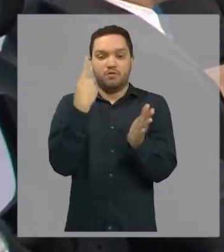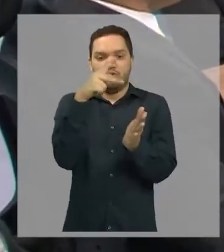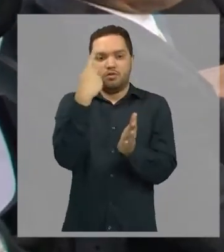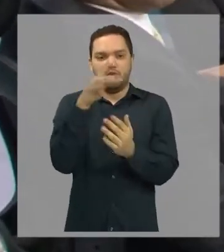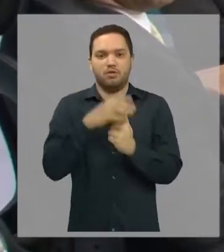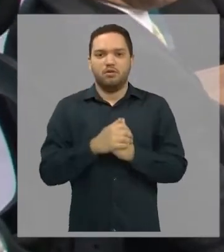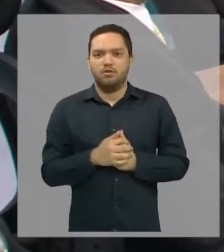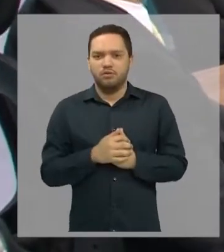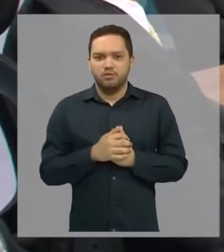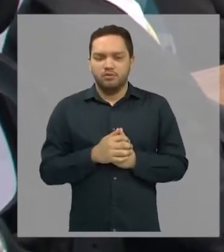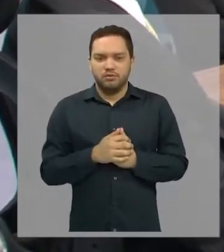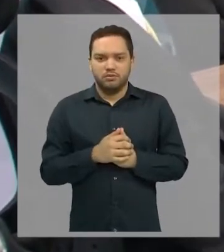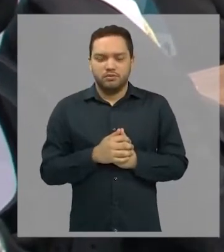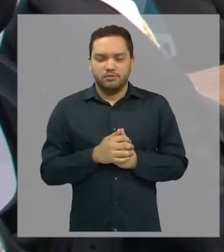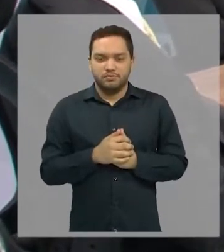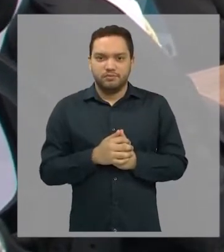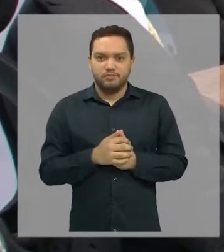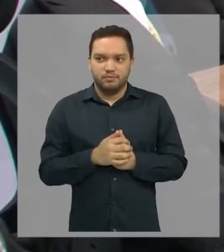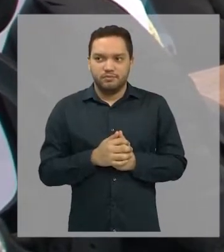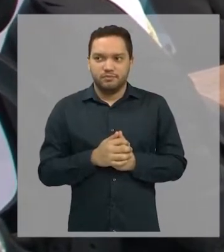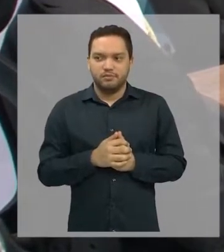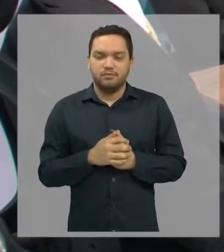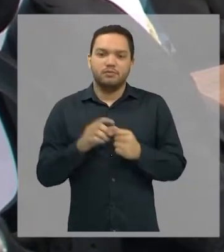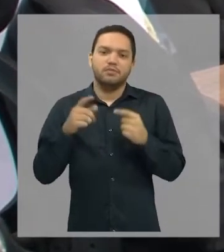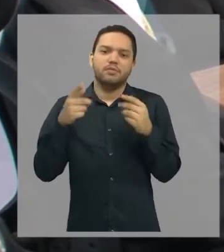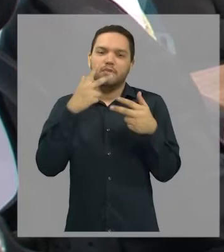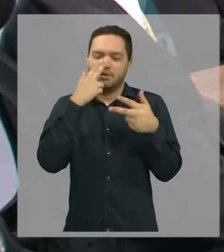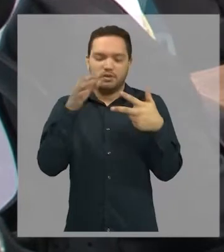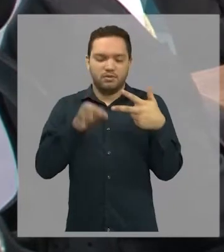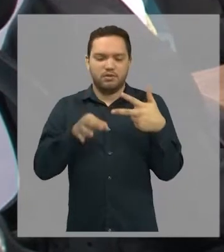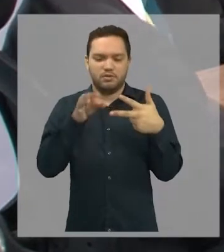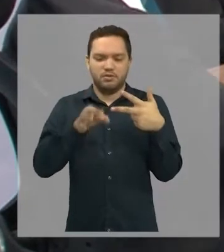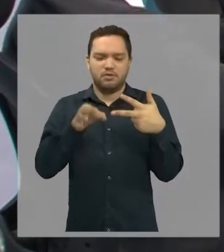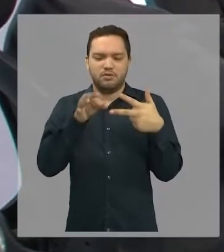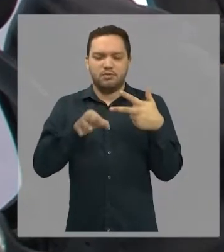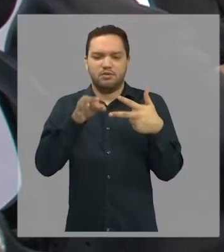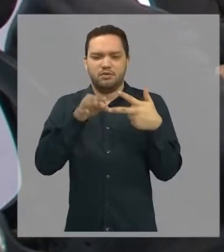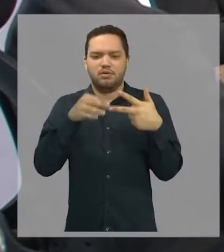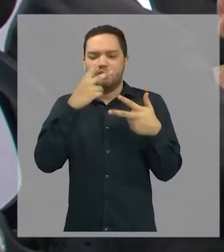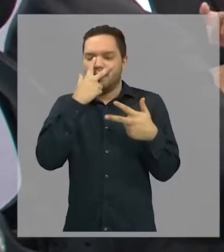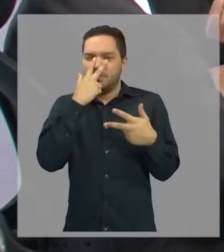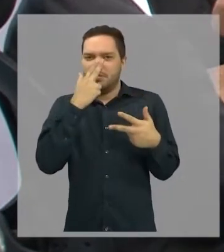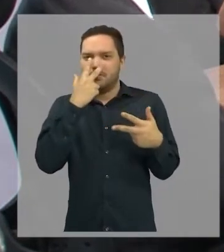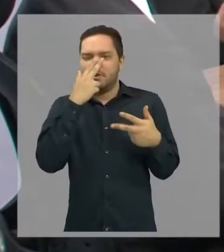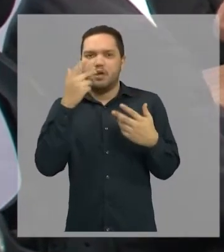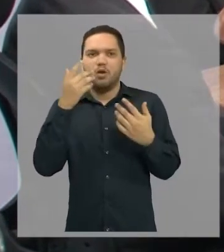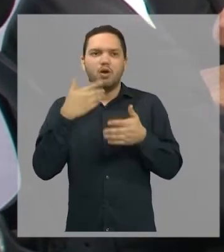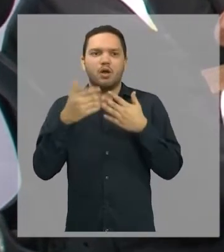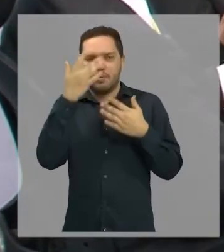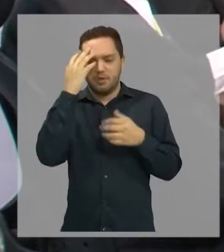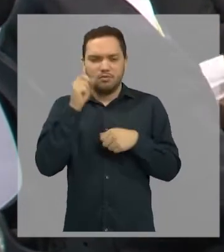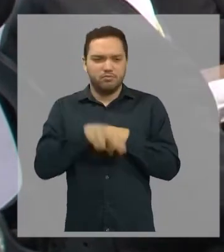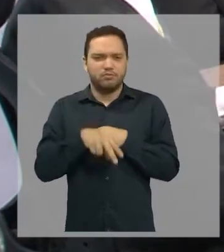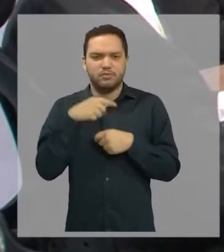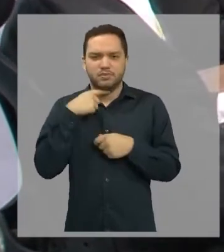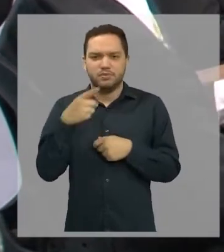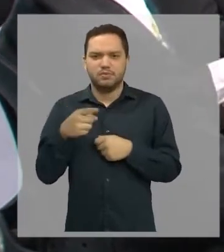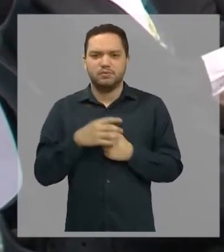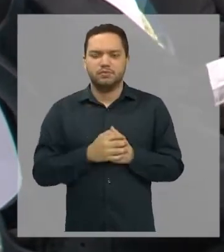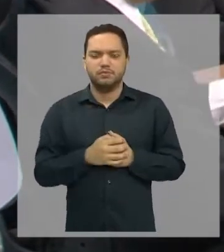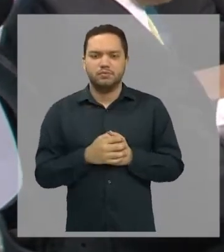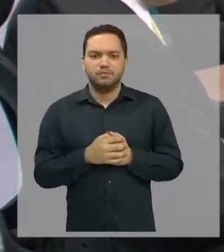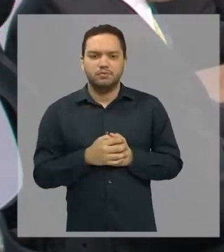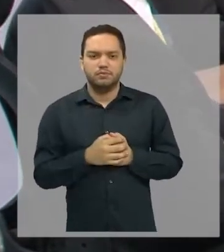desembargador. Então não interessa o que... É um poder que não é permeável. Até o ministro Aires Brito, que era um ministro muito correto... Teve um problema com o